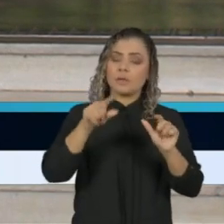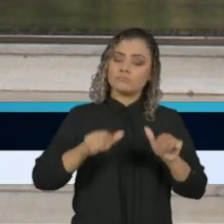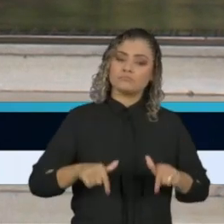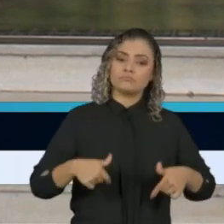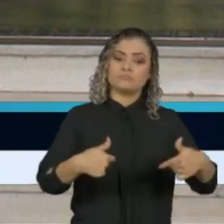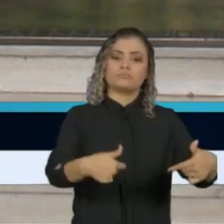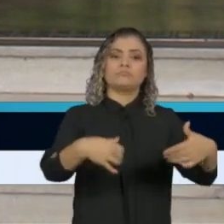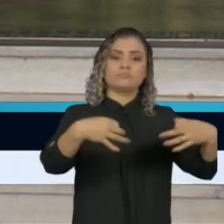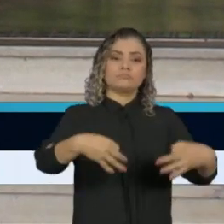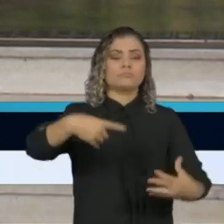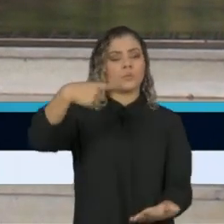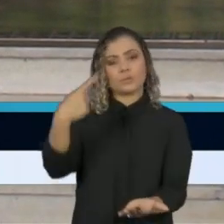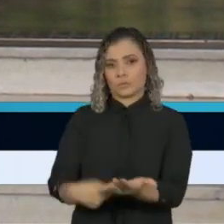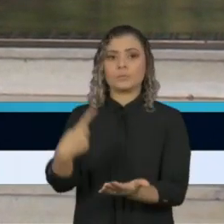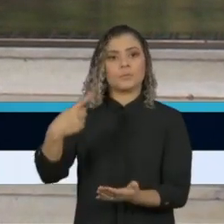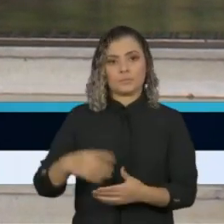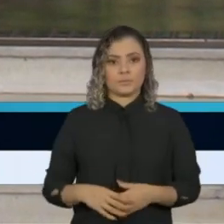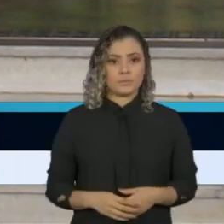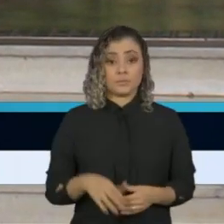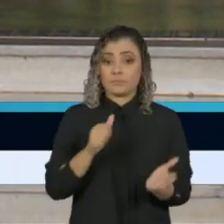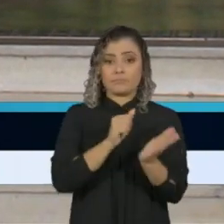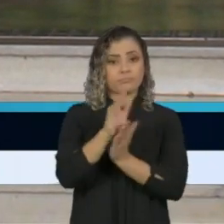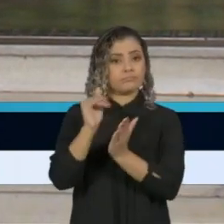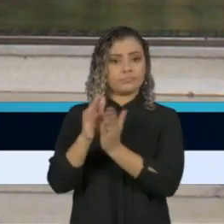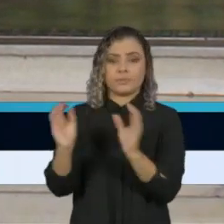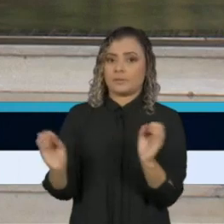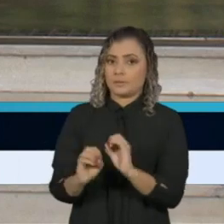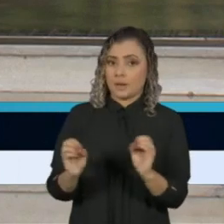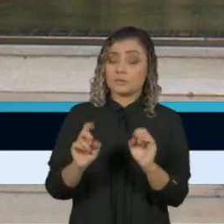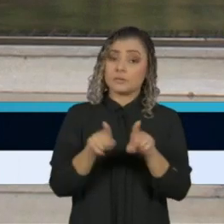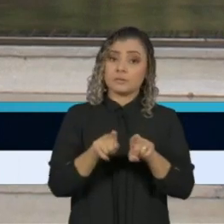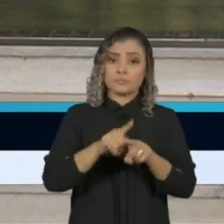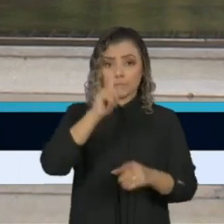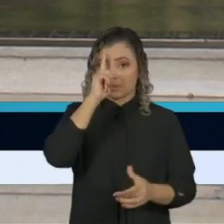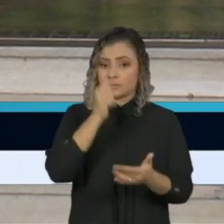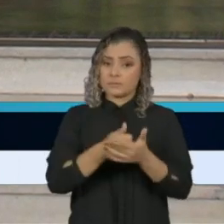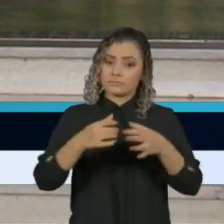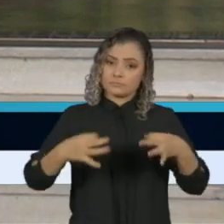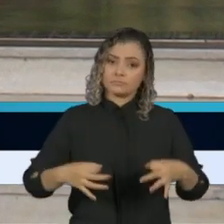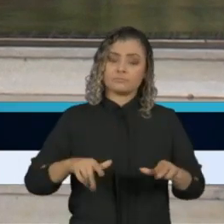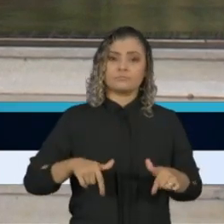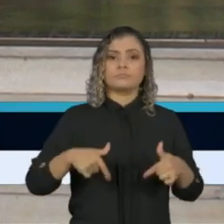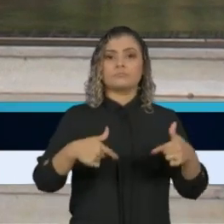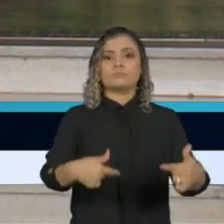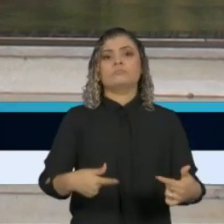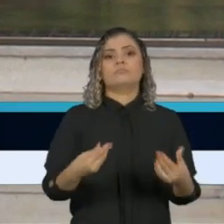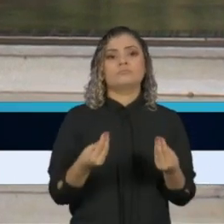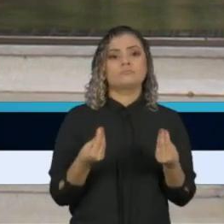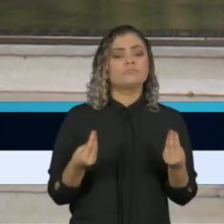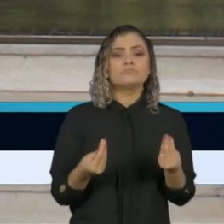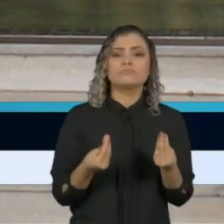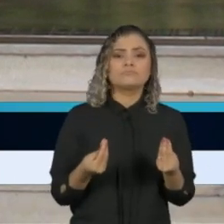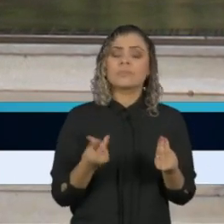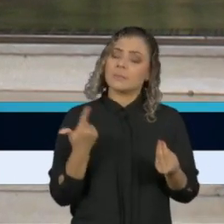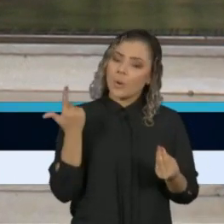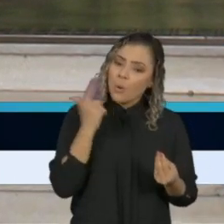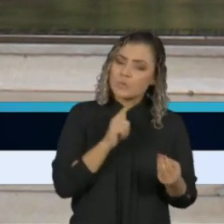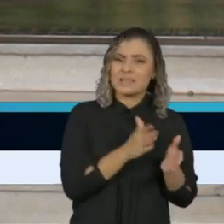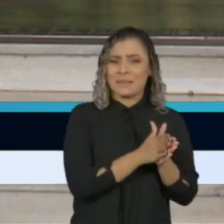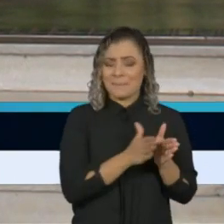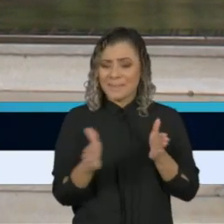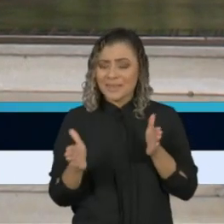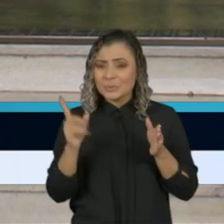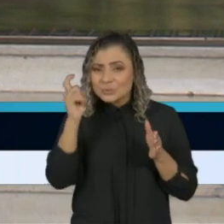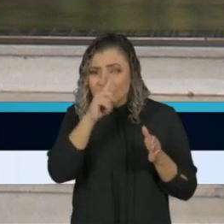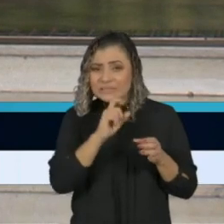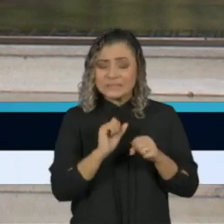os nossos compromissos, não demitir, mas tomar as medidas necessárias para ultrapassarmos essa difícil